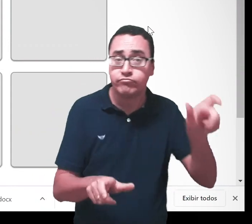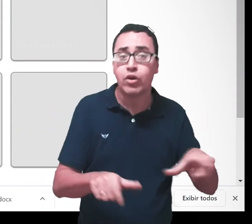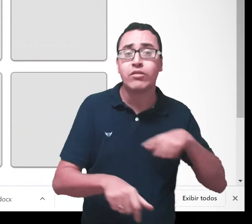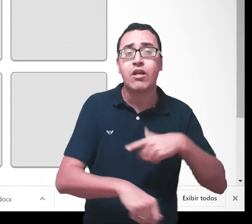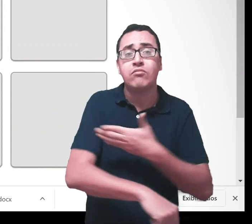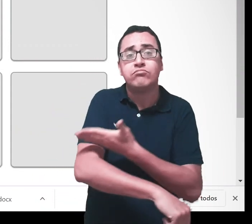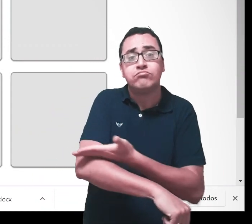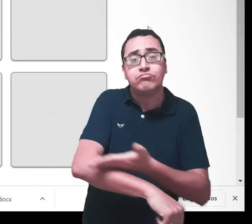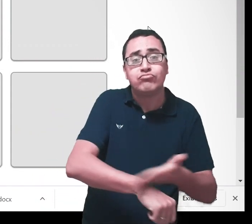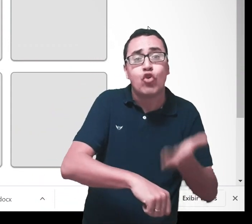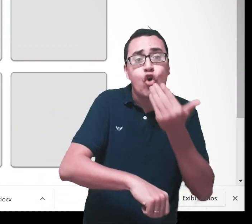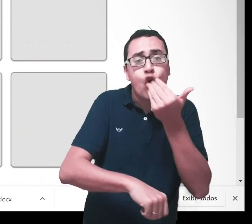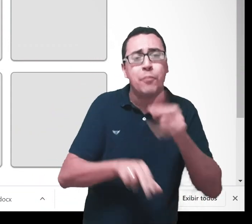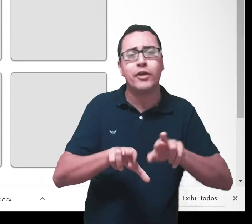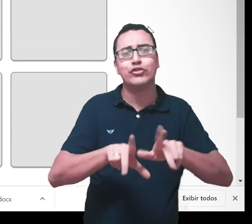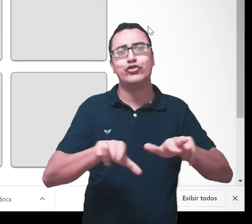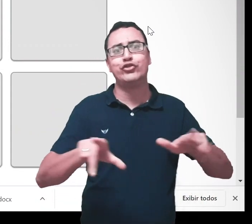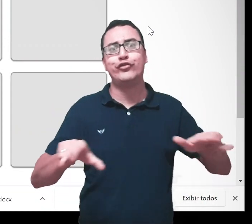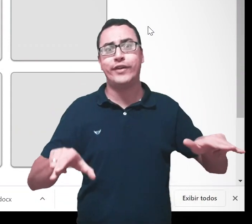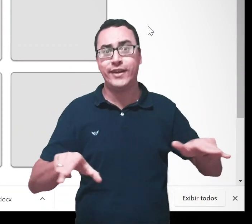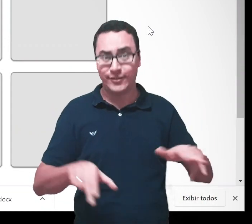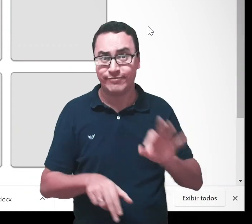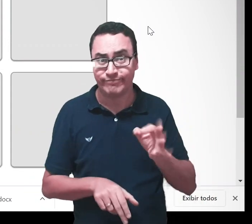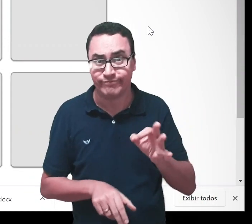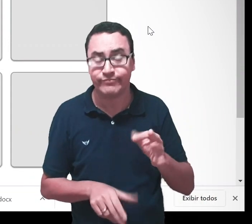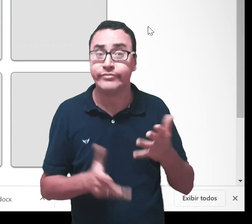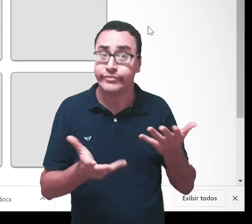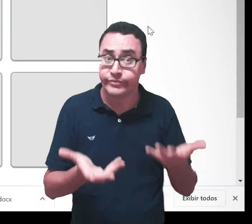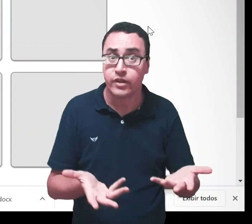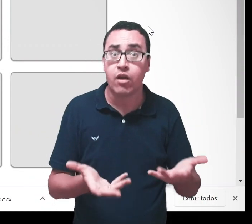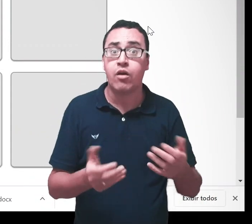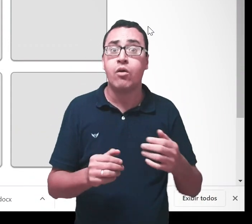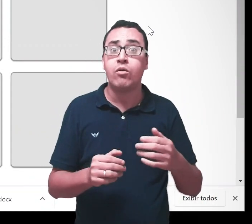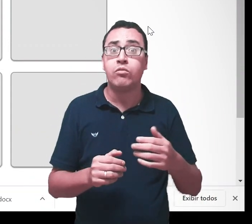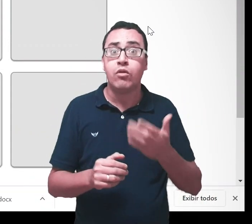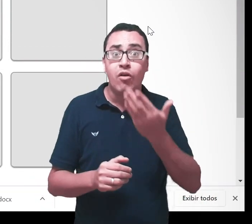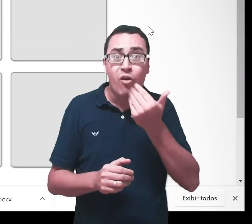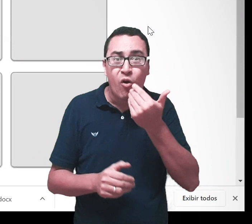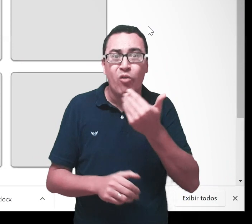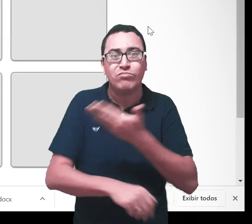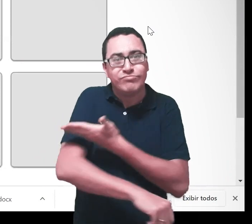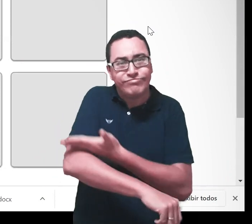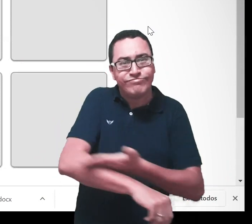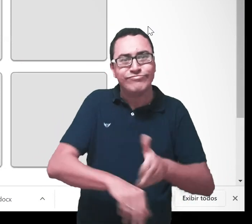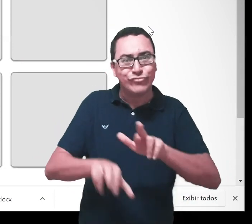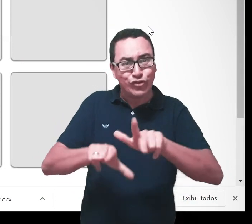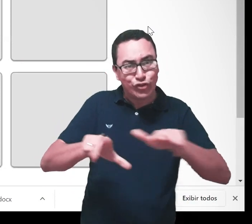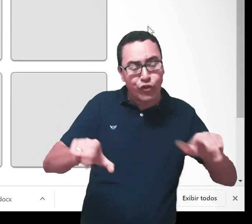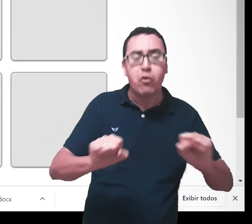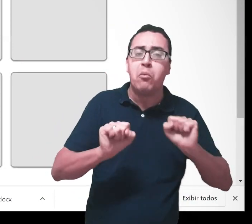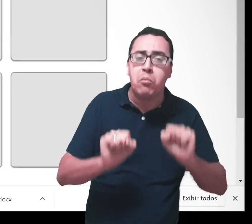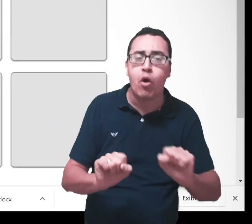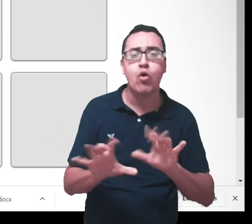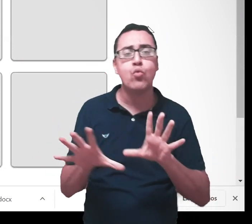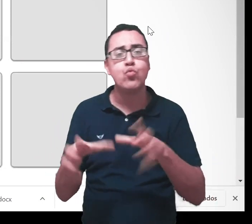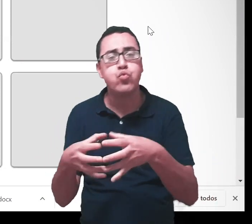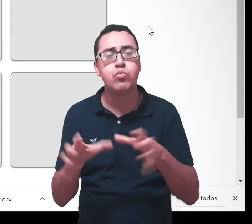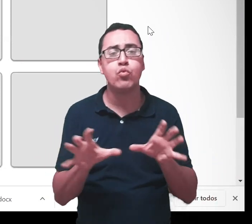diferentes hábitos. E isso faz com que eles possam ser agrupados de 3